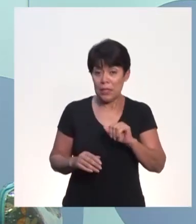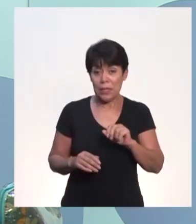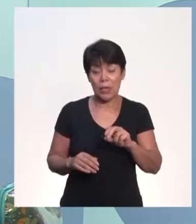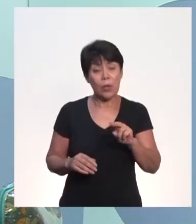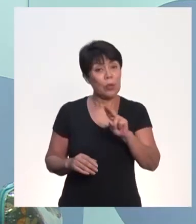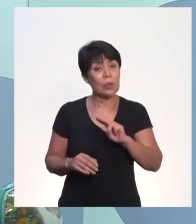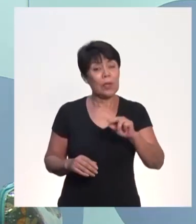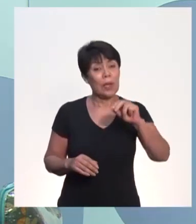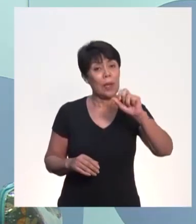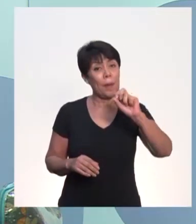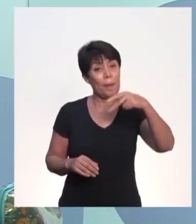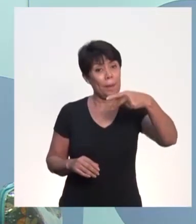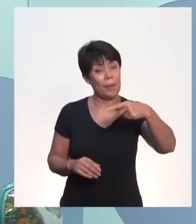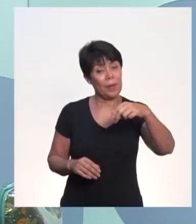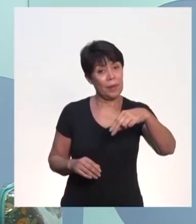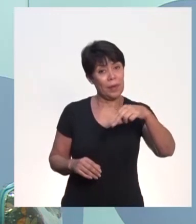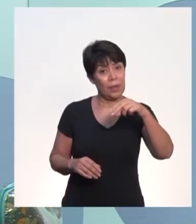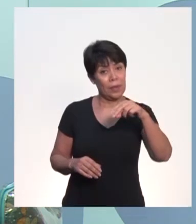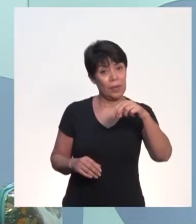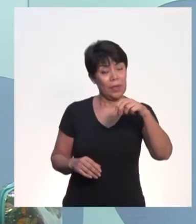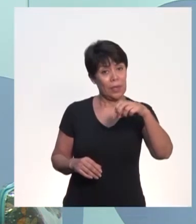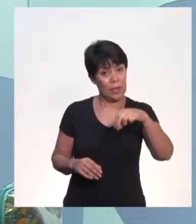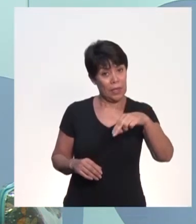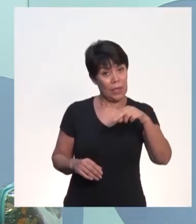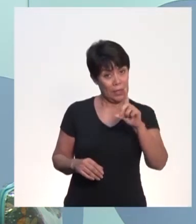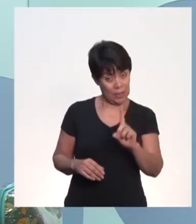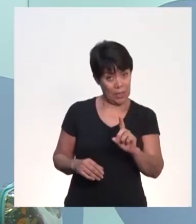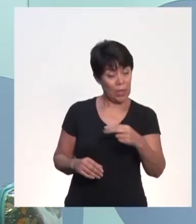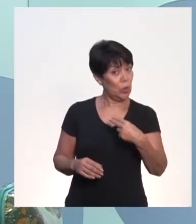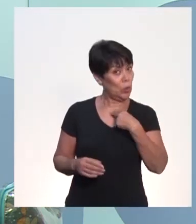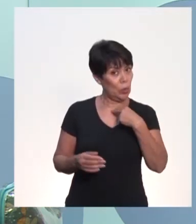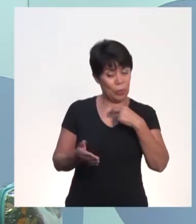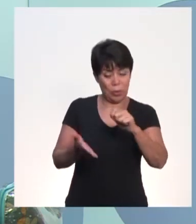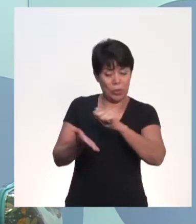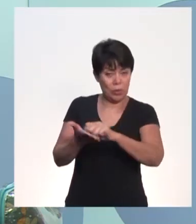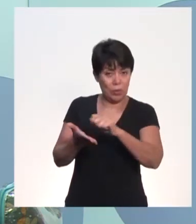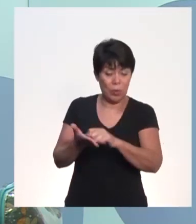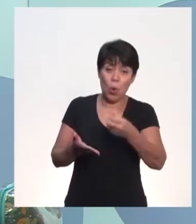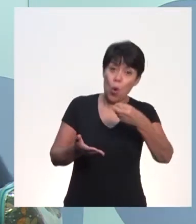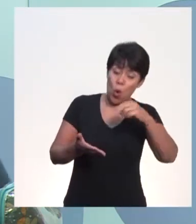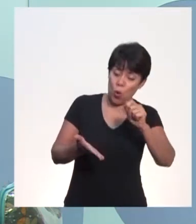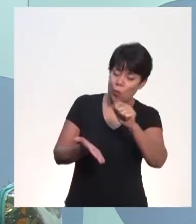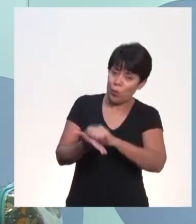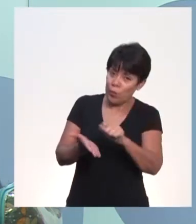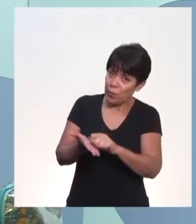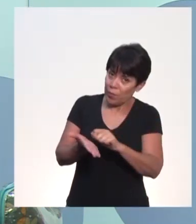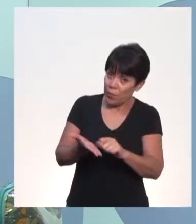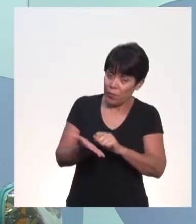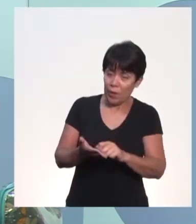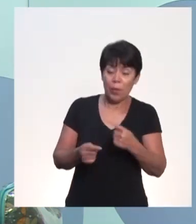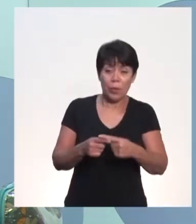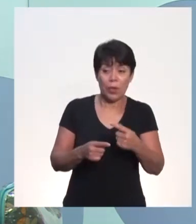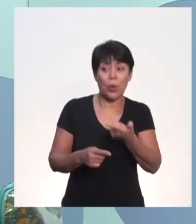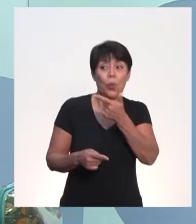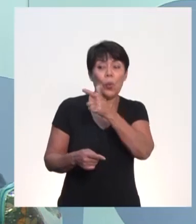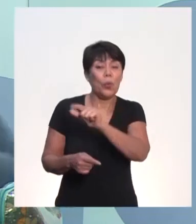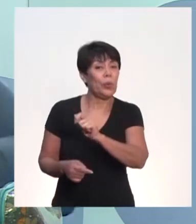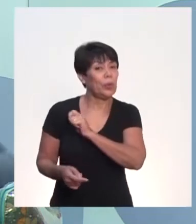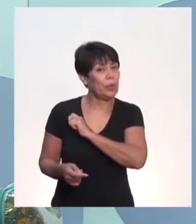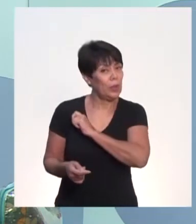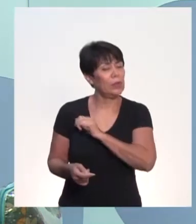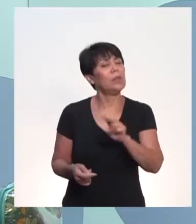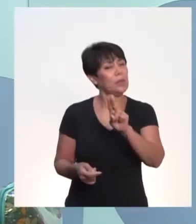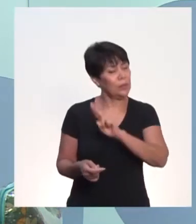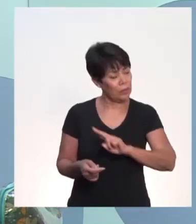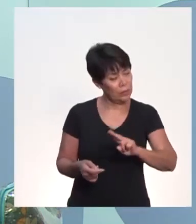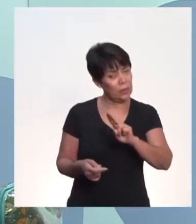ele, não é material para a gente grifar, não é material para a gente fazer anotações. Esse material é utilizado por outros alunos também. Então,